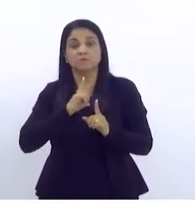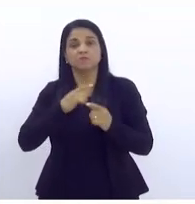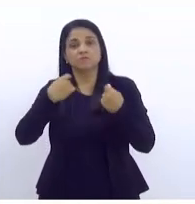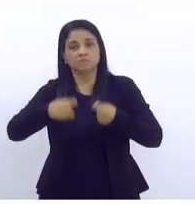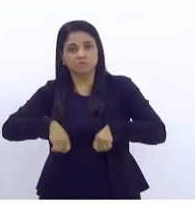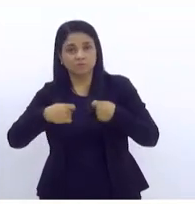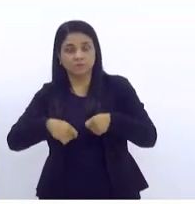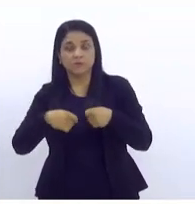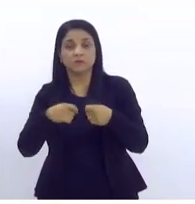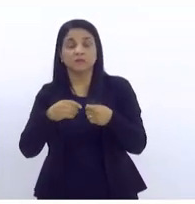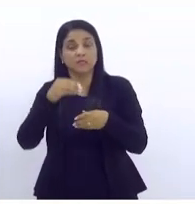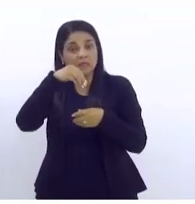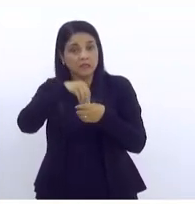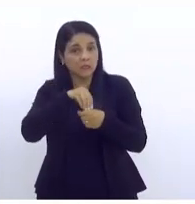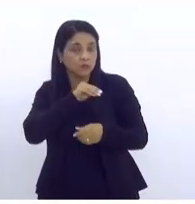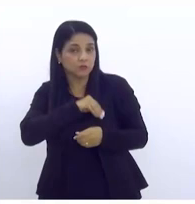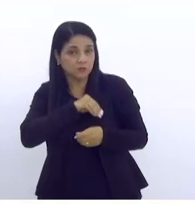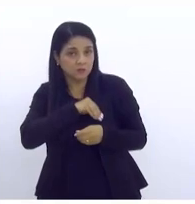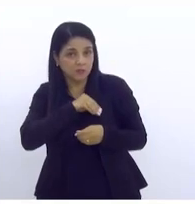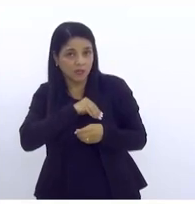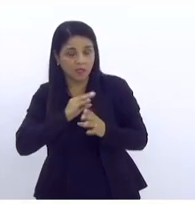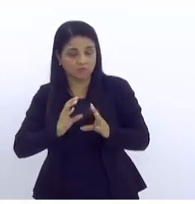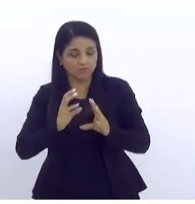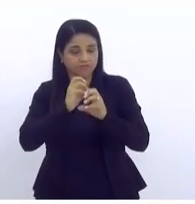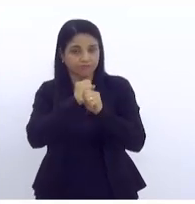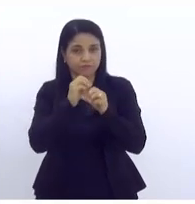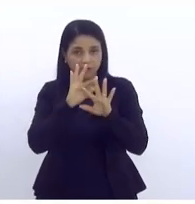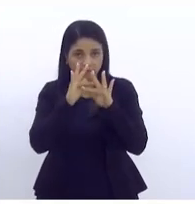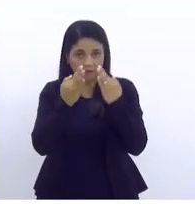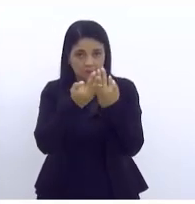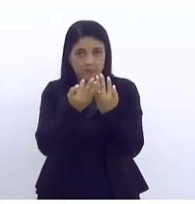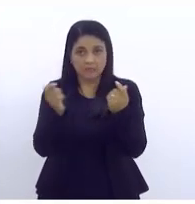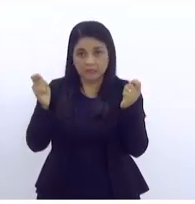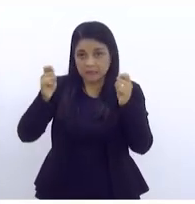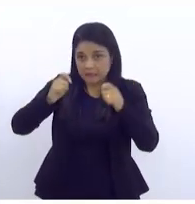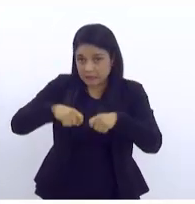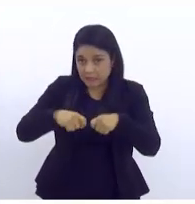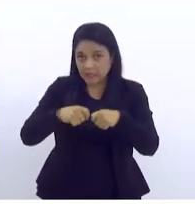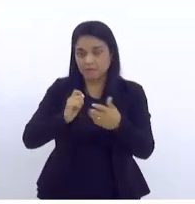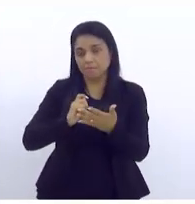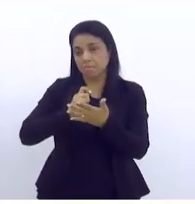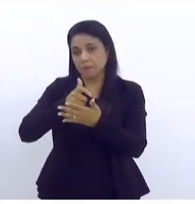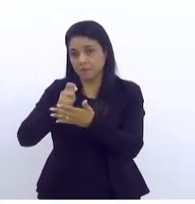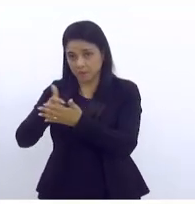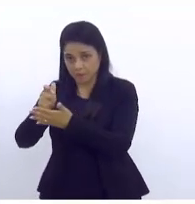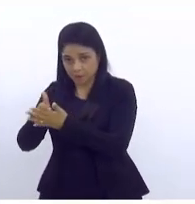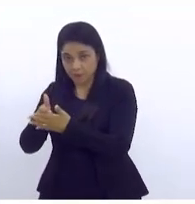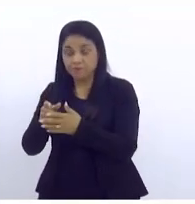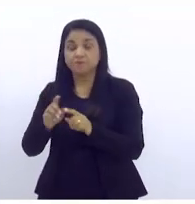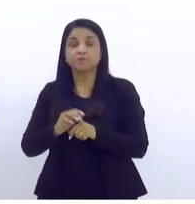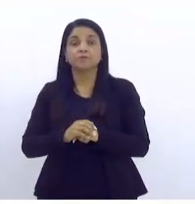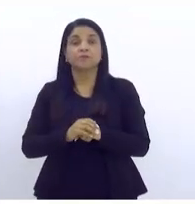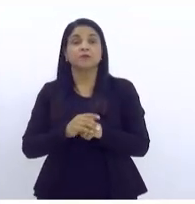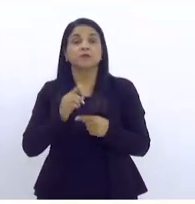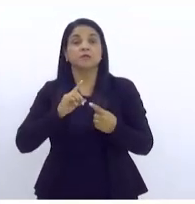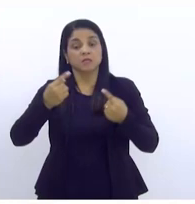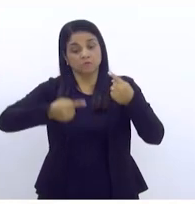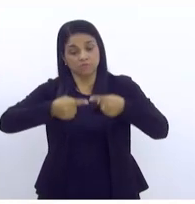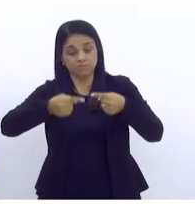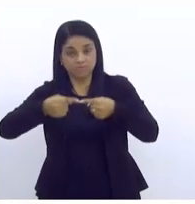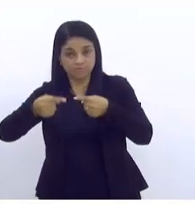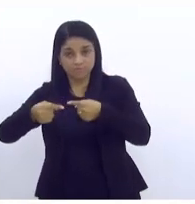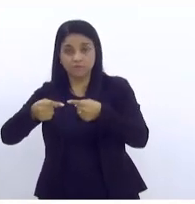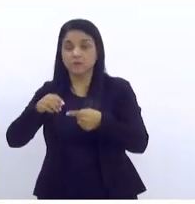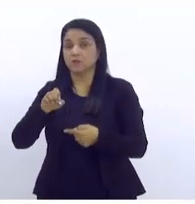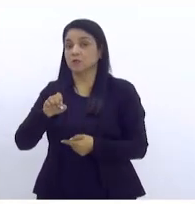dentro do seu orçamento familiar isso tem que tá eh acessível né Eh e por último né o debate que o Eduardo trouxe